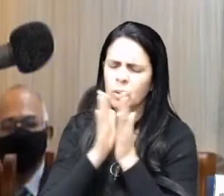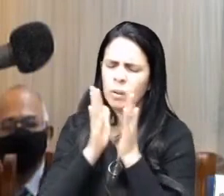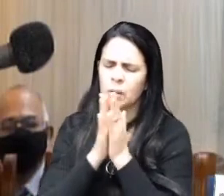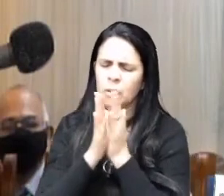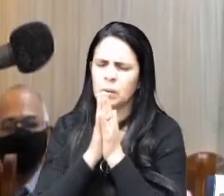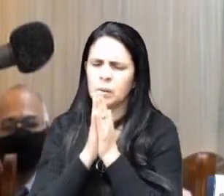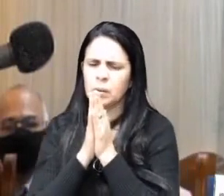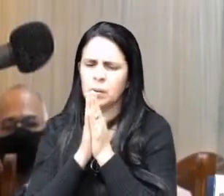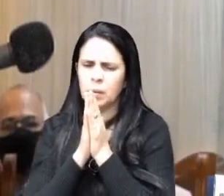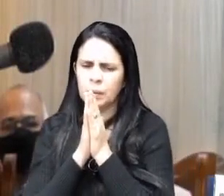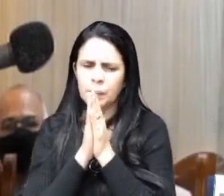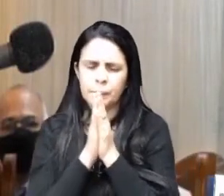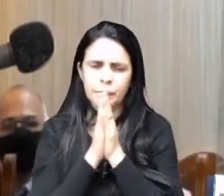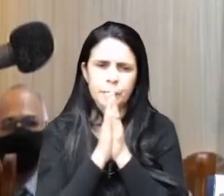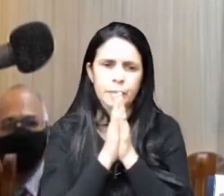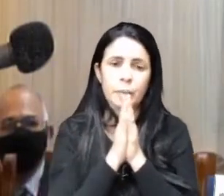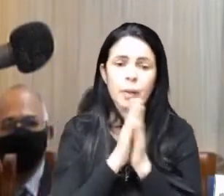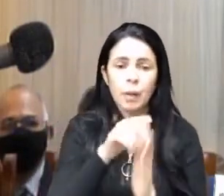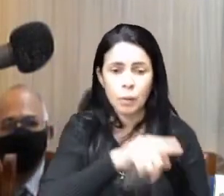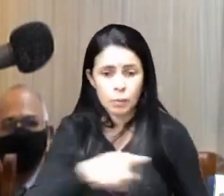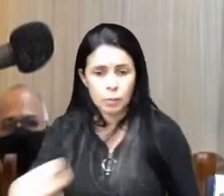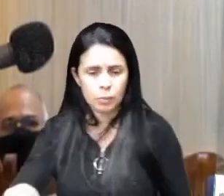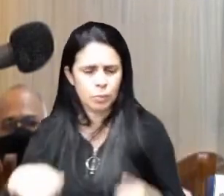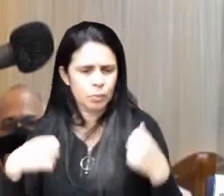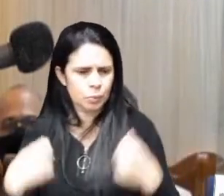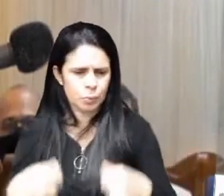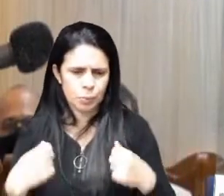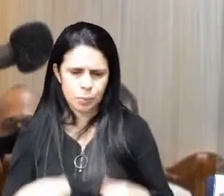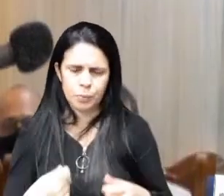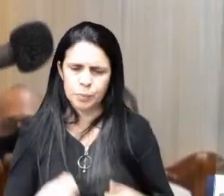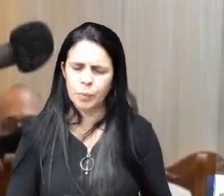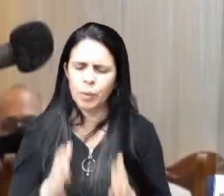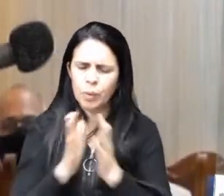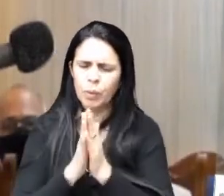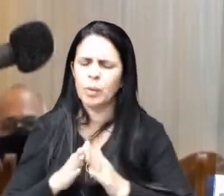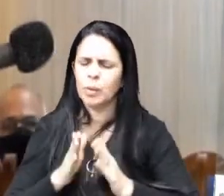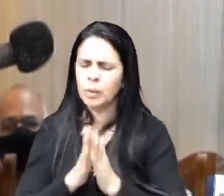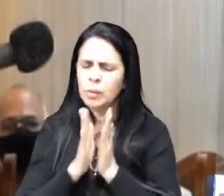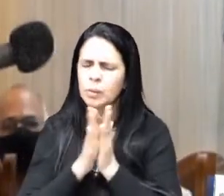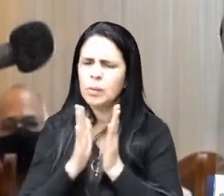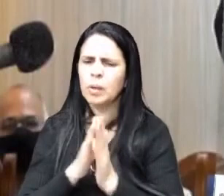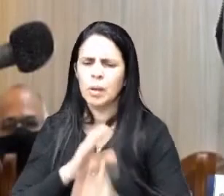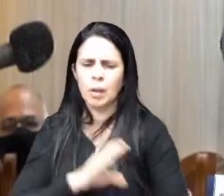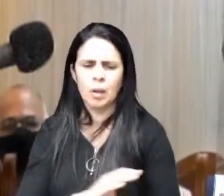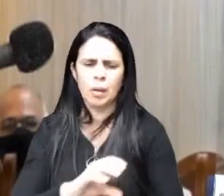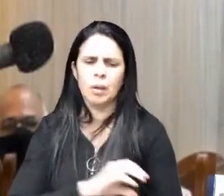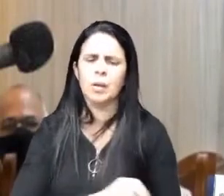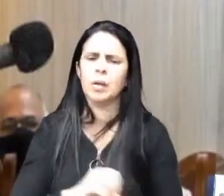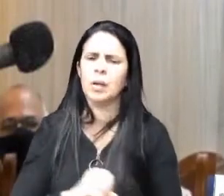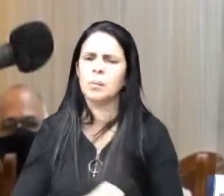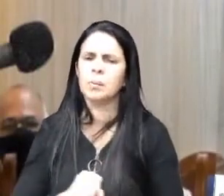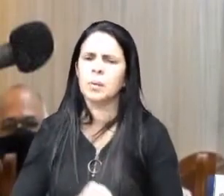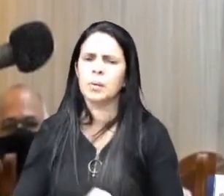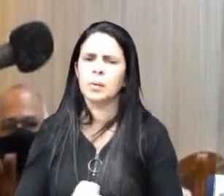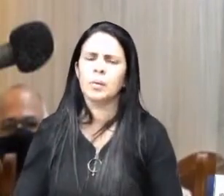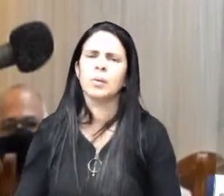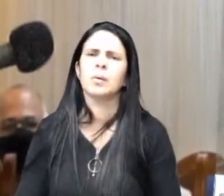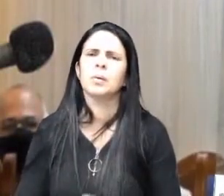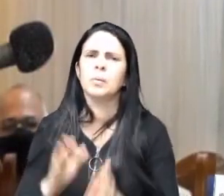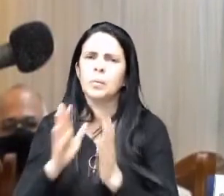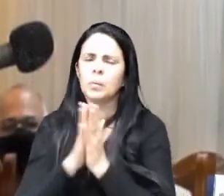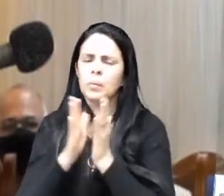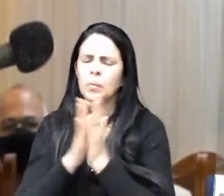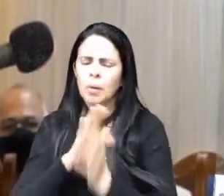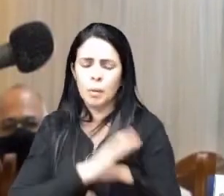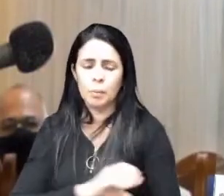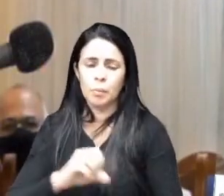oração, dediquem-se à oração e amem com amor intenso, com amor